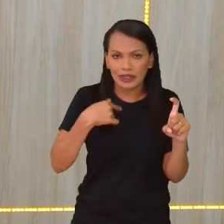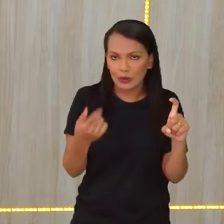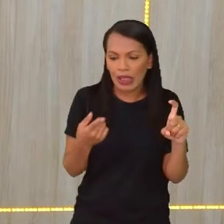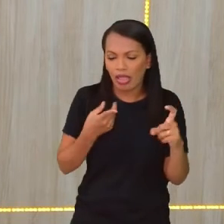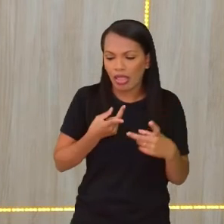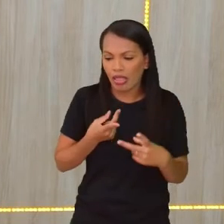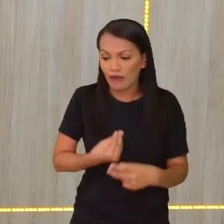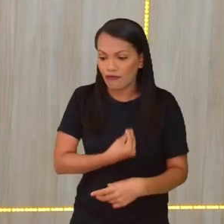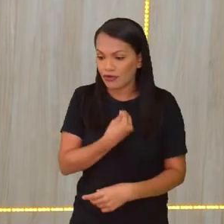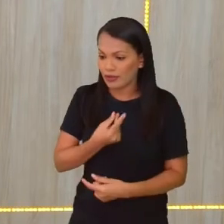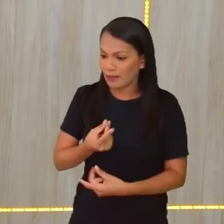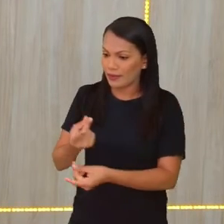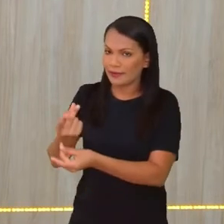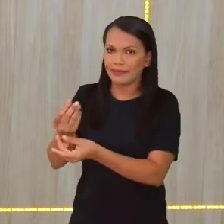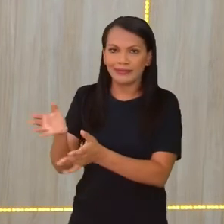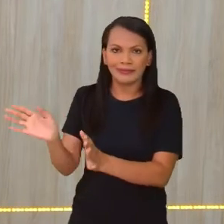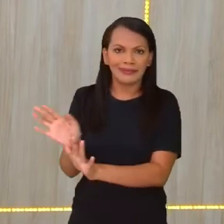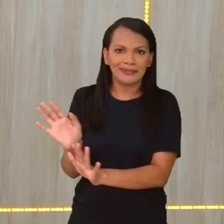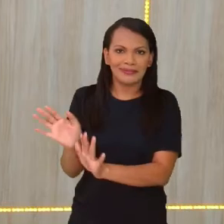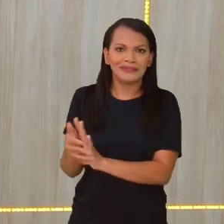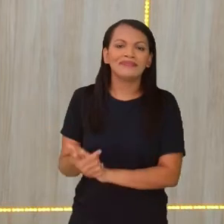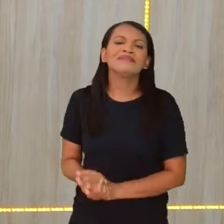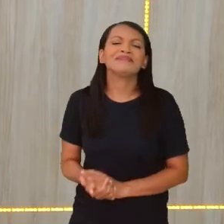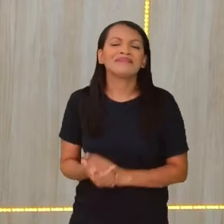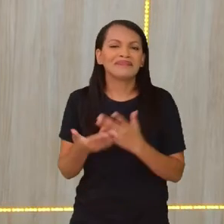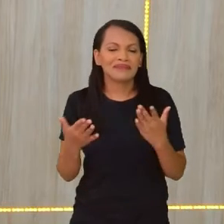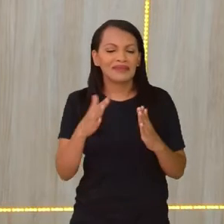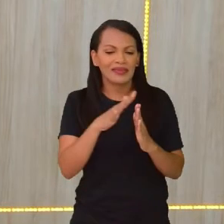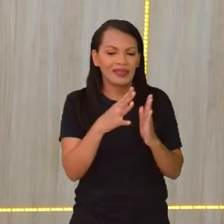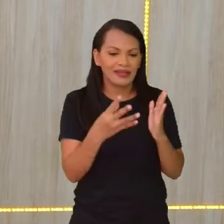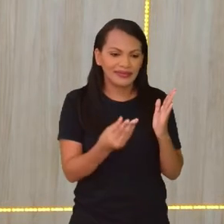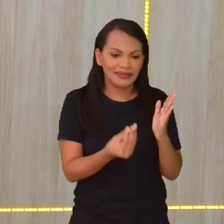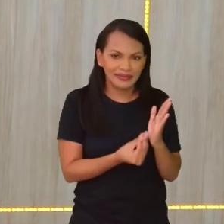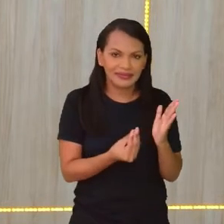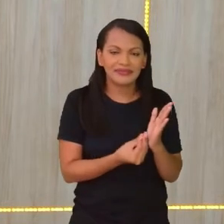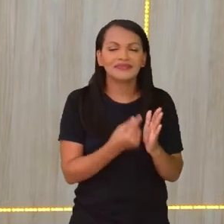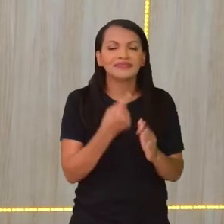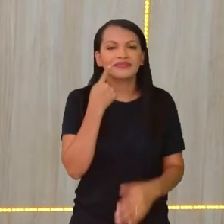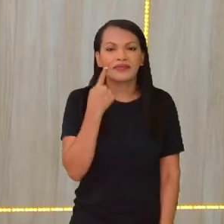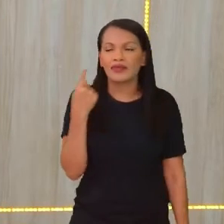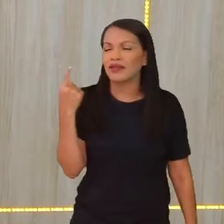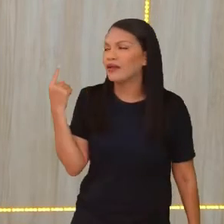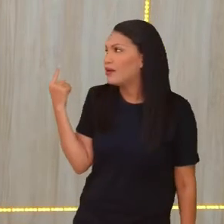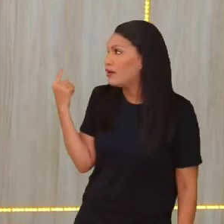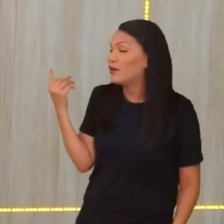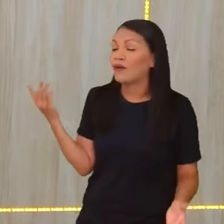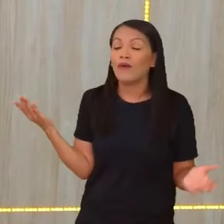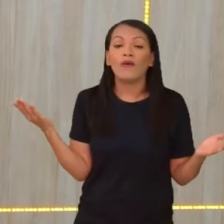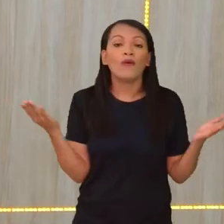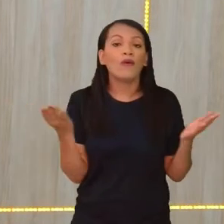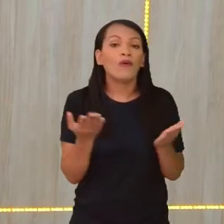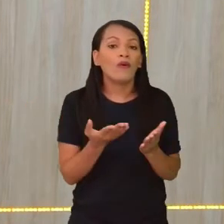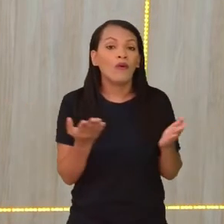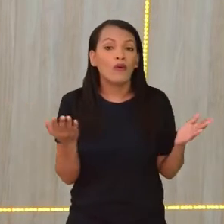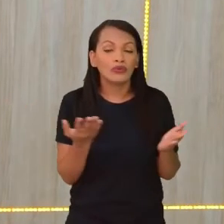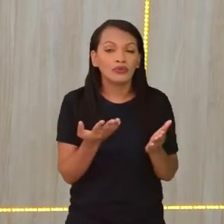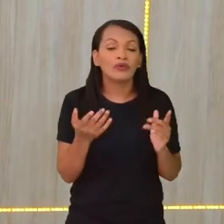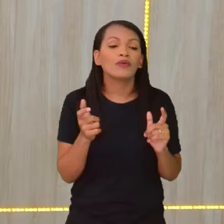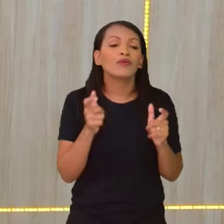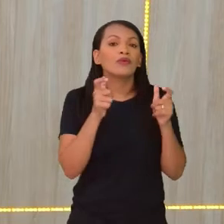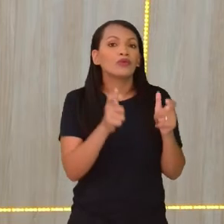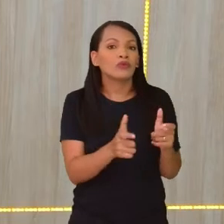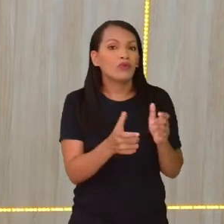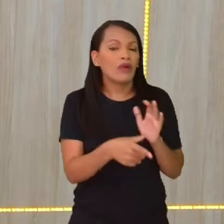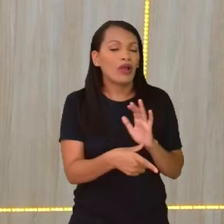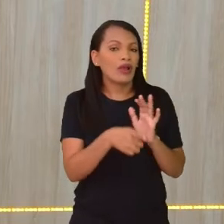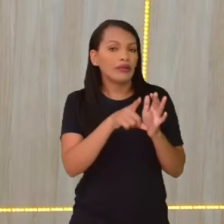ele se estabeleceu no Quilombo de Palmares, na Serra da Barriga, que fica hoje num local que